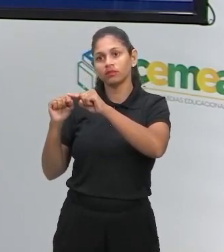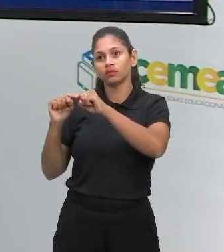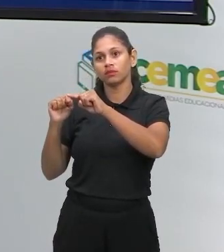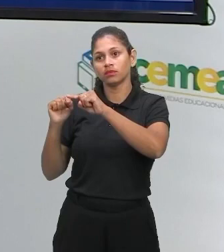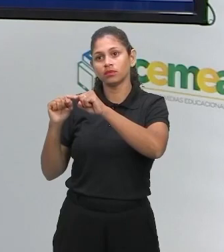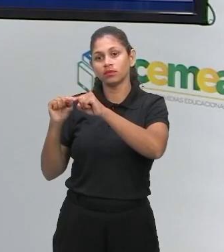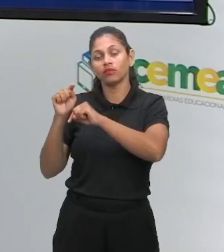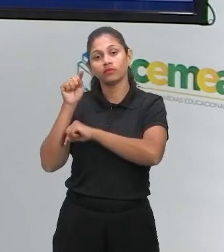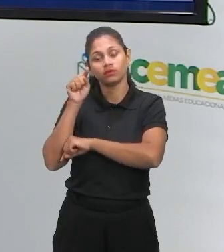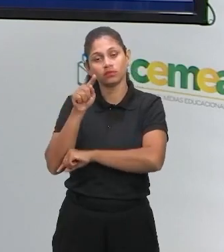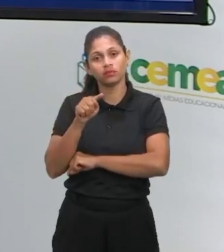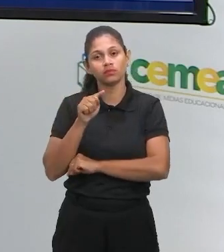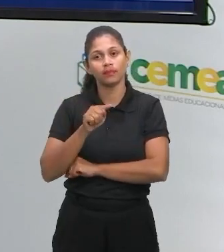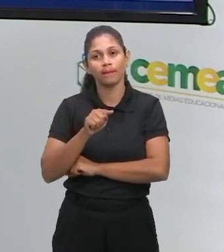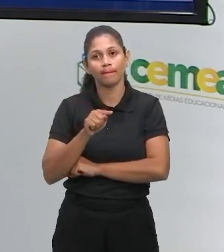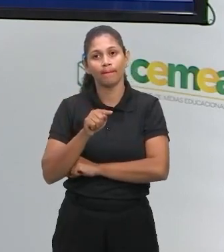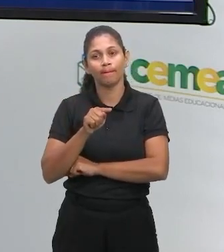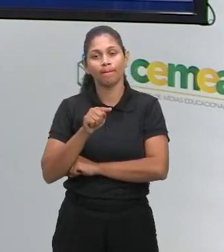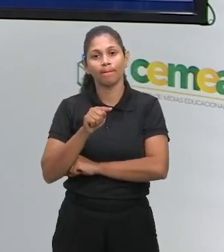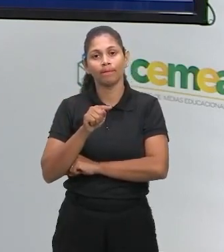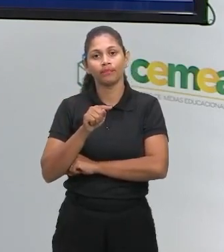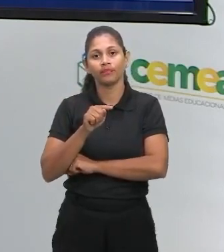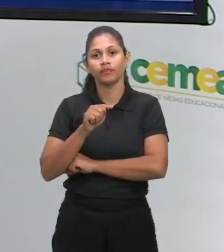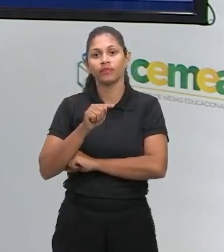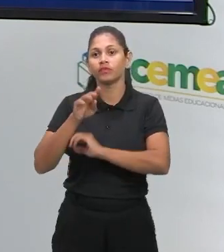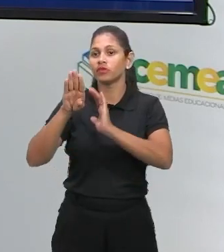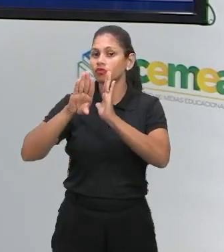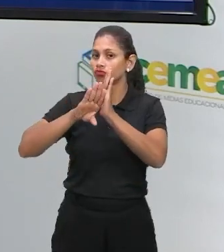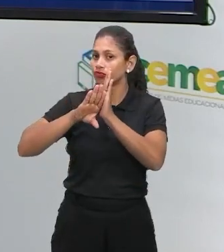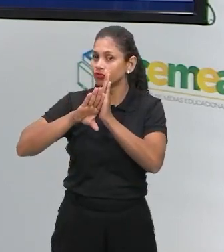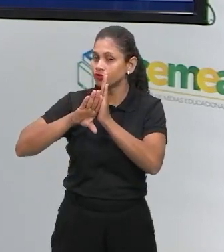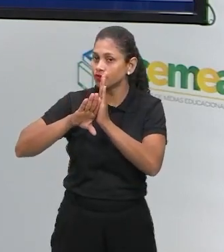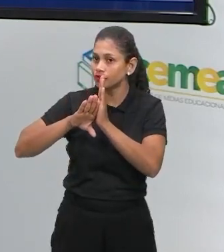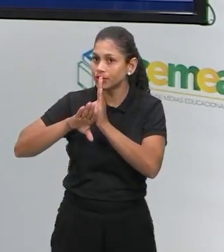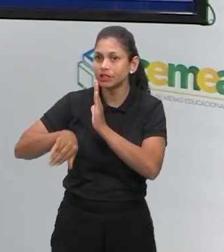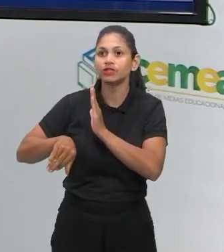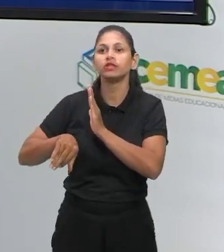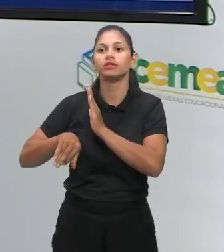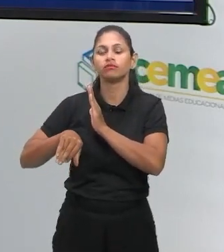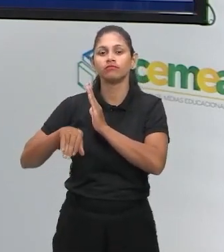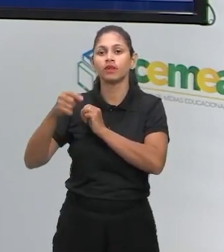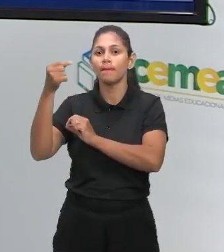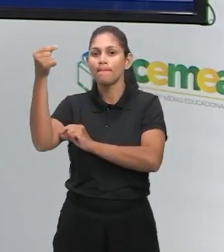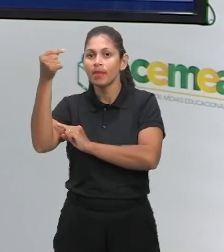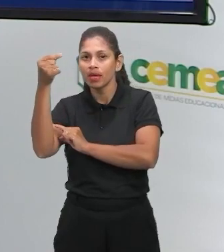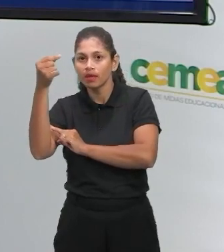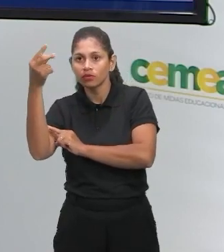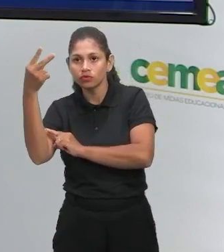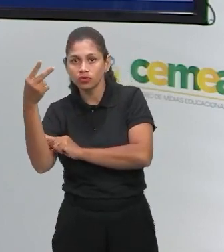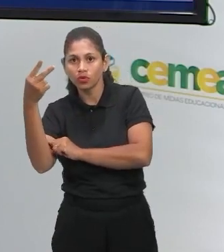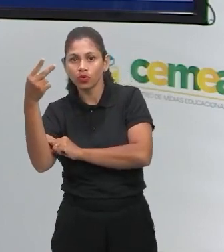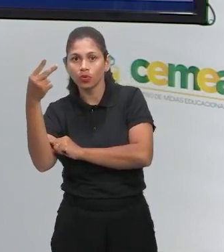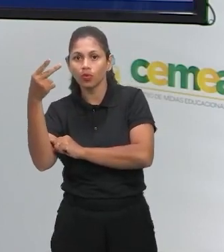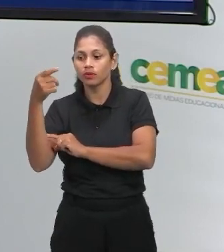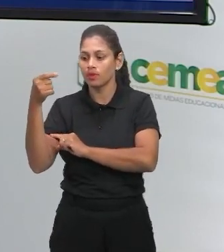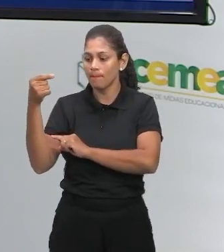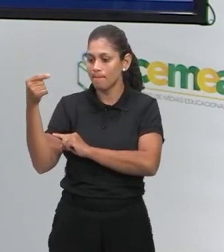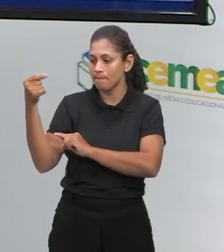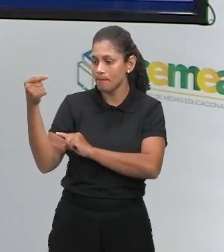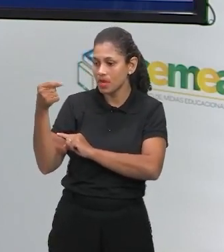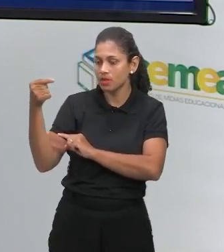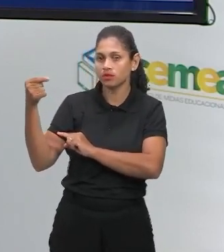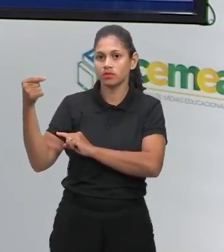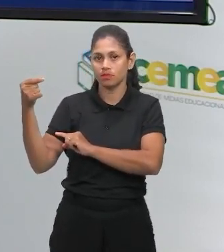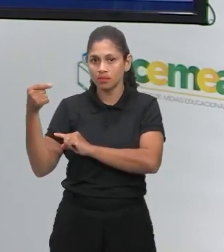potências, você subtrai os expoentes. Então, você vai ter menos 2, menos 3. Cuidado com o jogo de